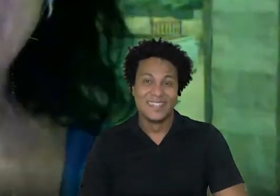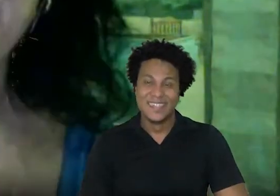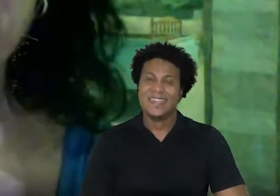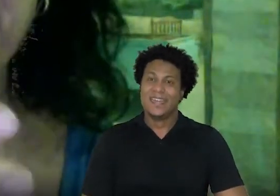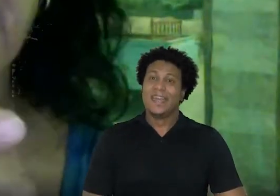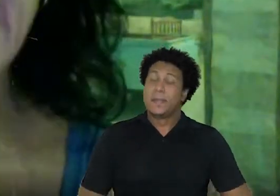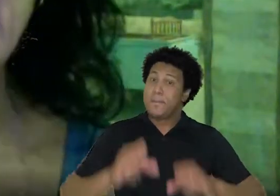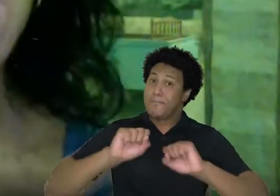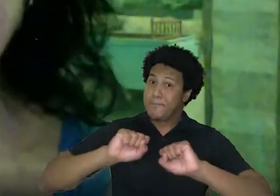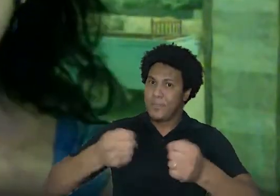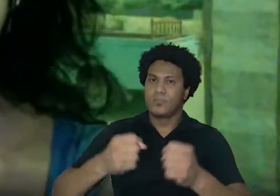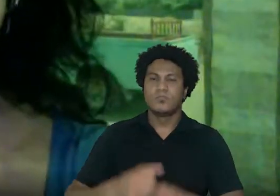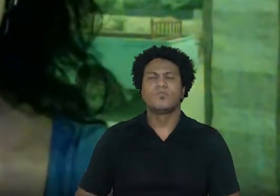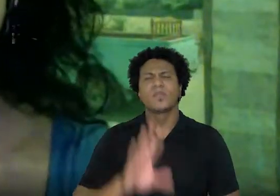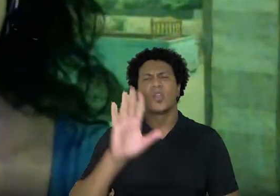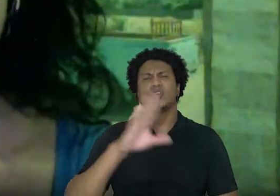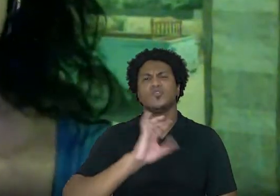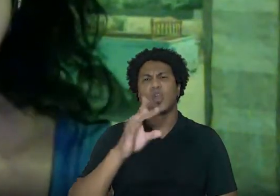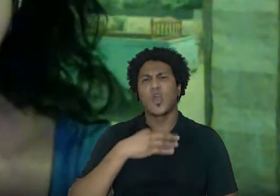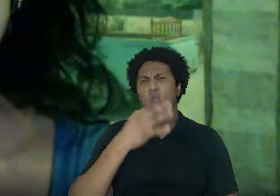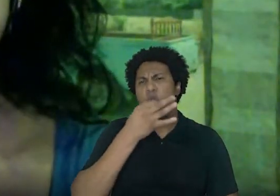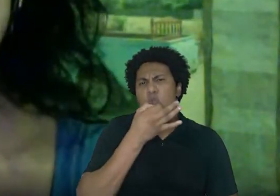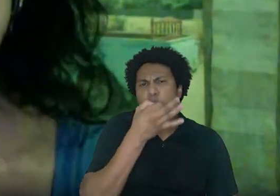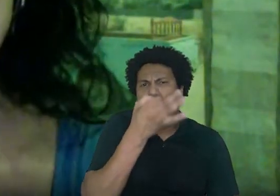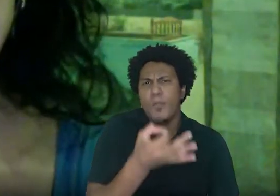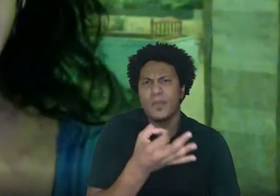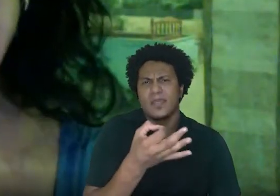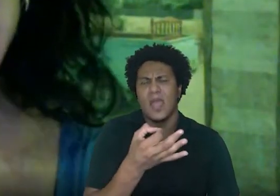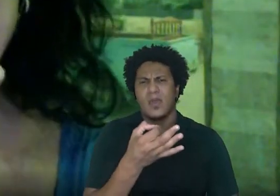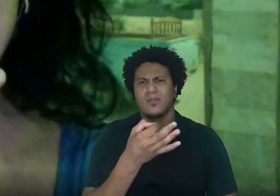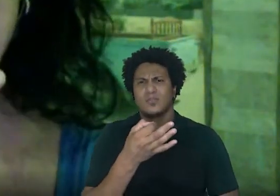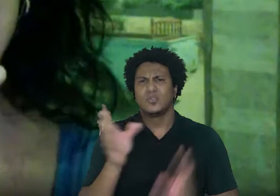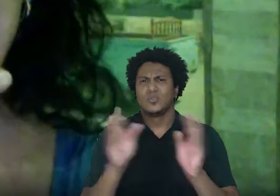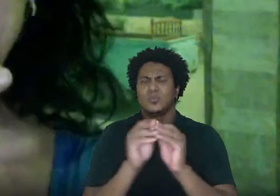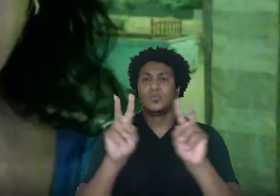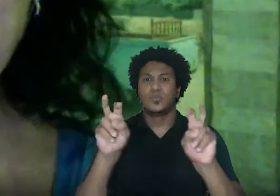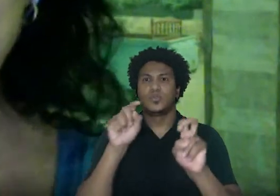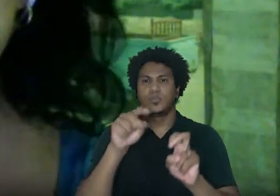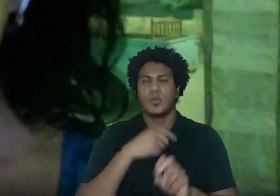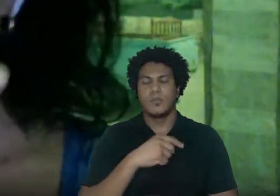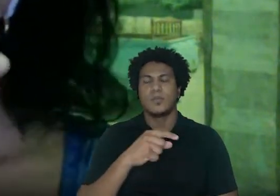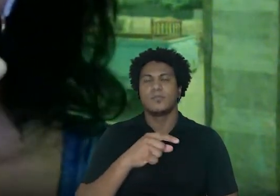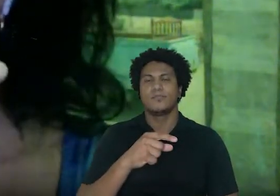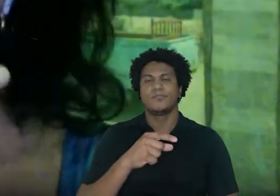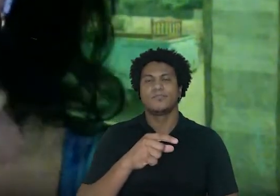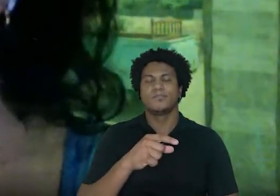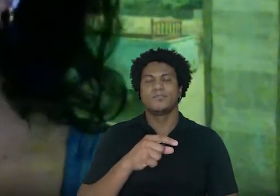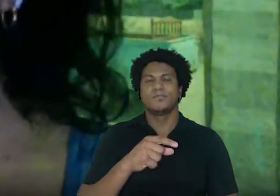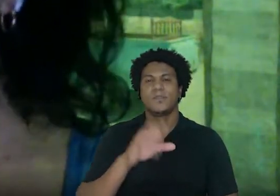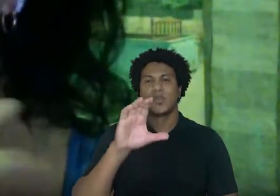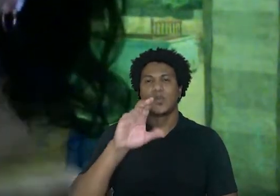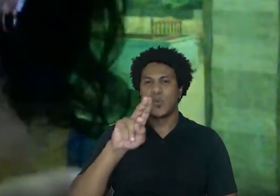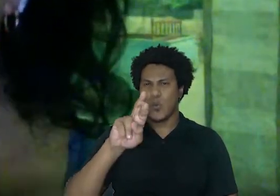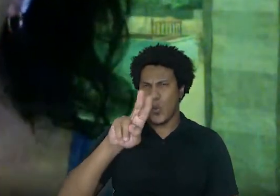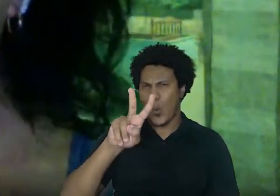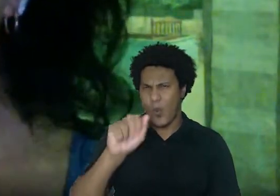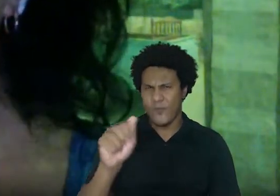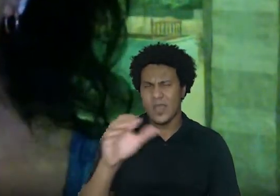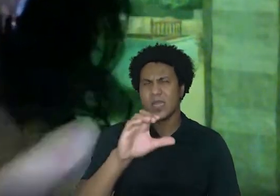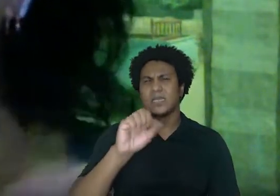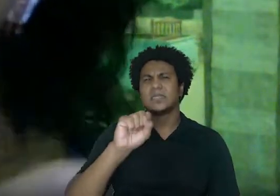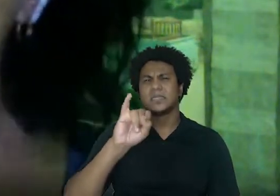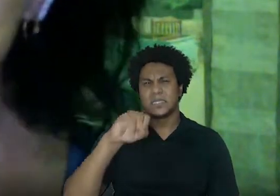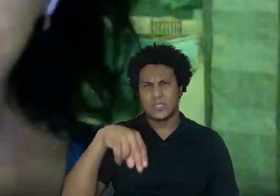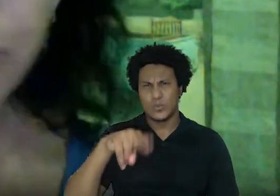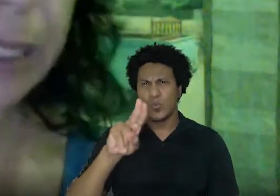tem que desviar ainda por cima, né? Nesse sentido, então é duplo. Só queria fazer um comentário, que eu